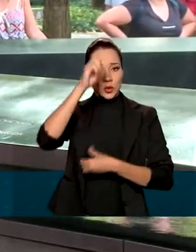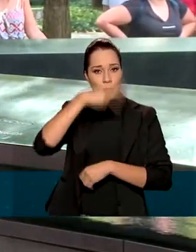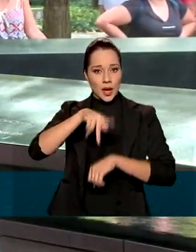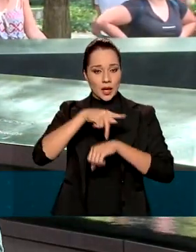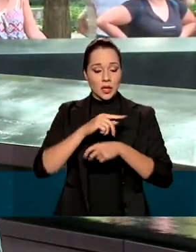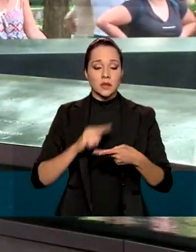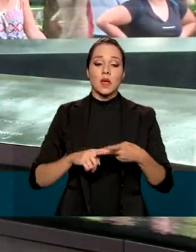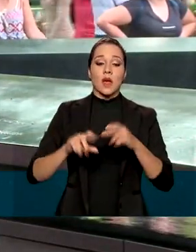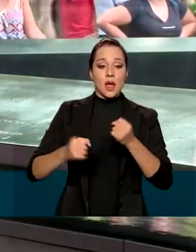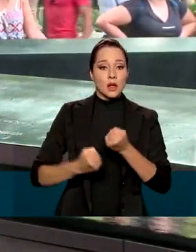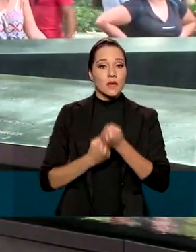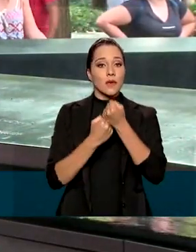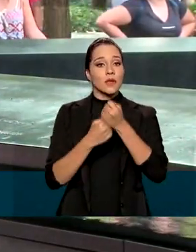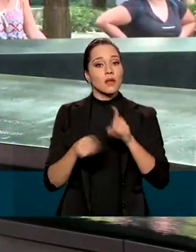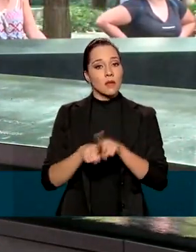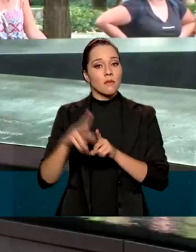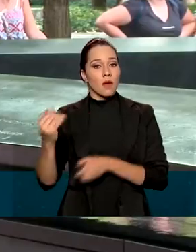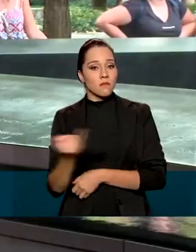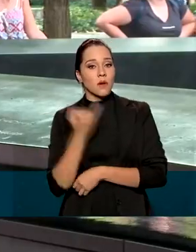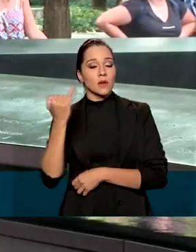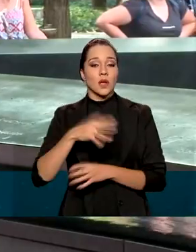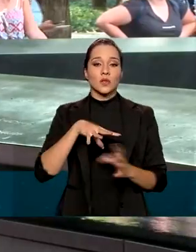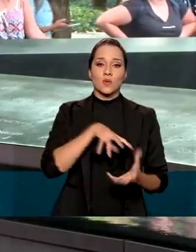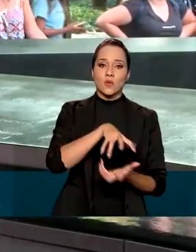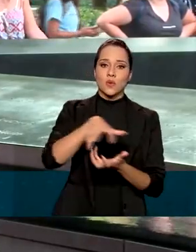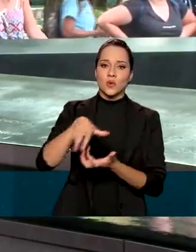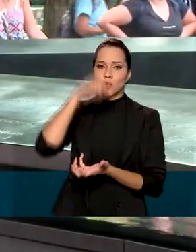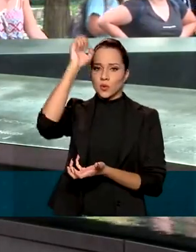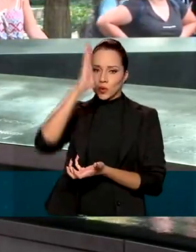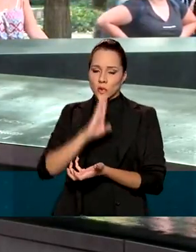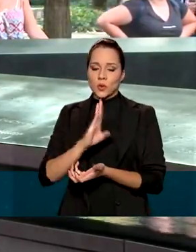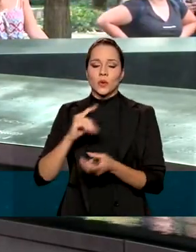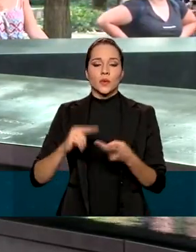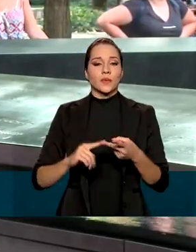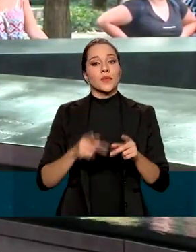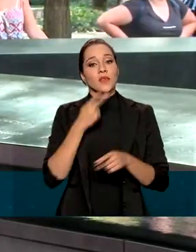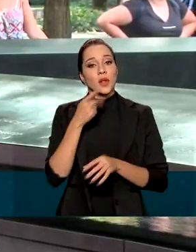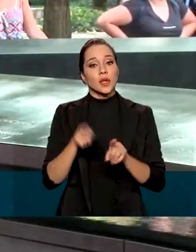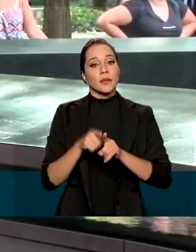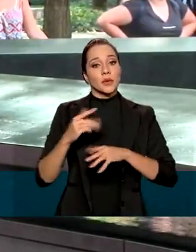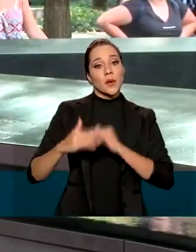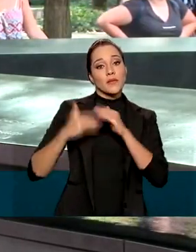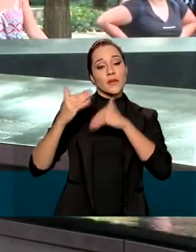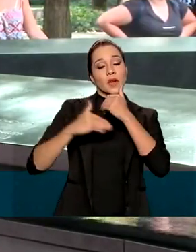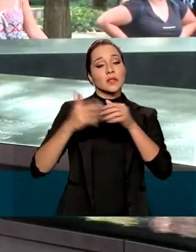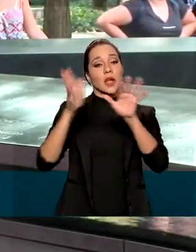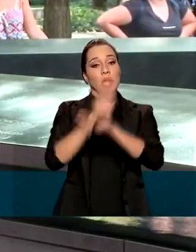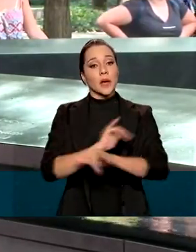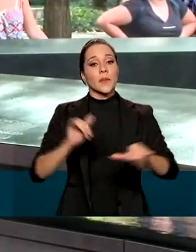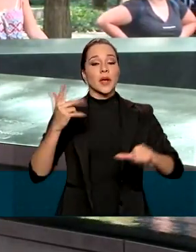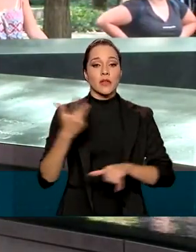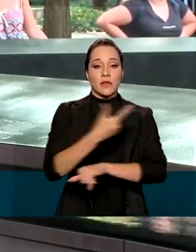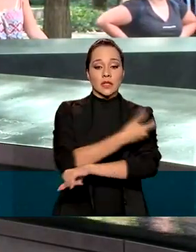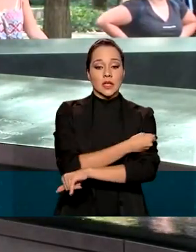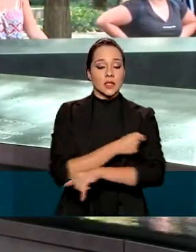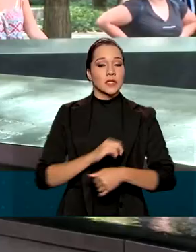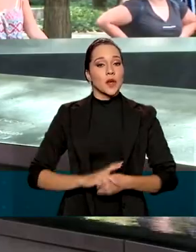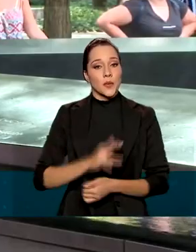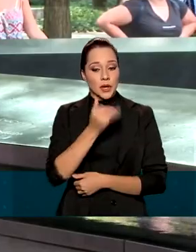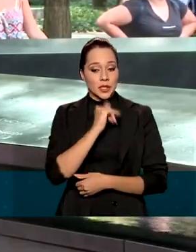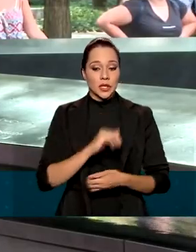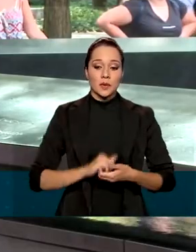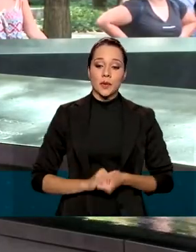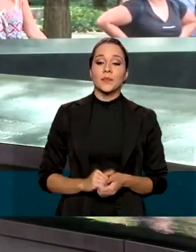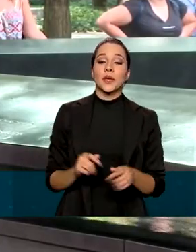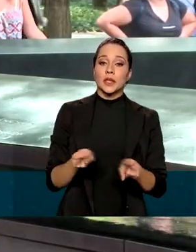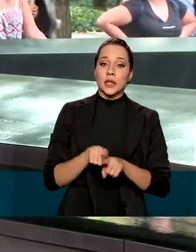ele defendeu a importância Global do Brasil e falou sobre o avanço da campanha da vacinação por